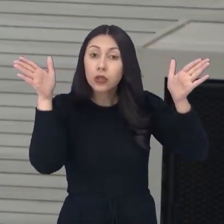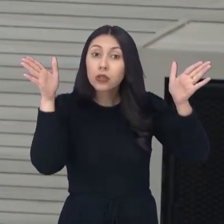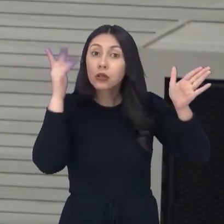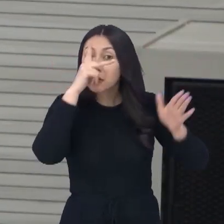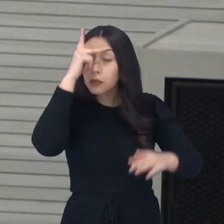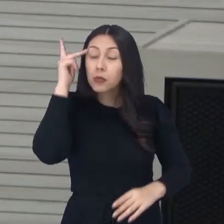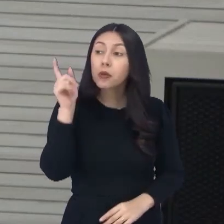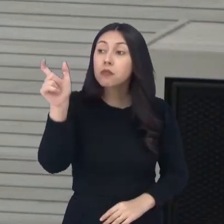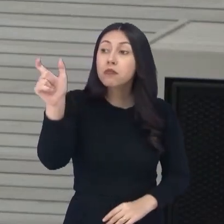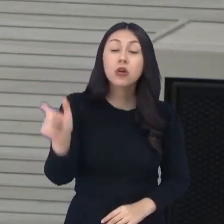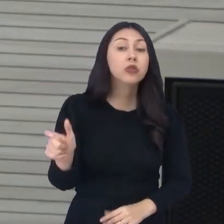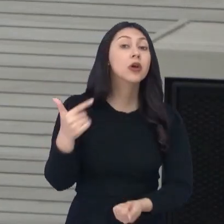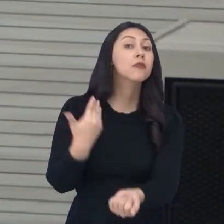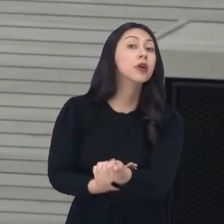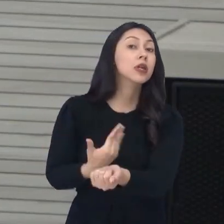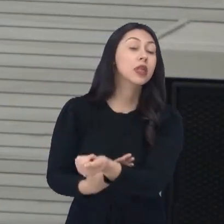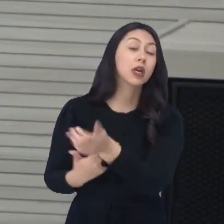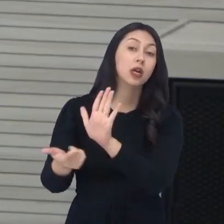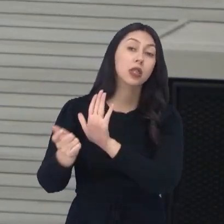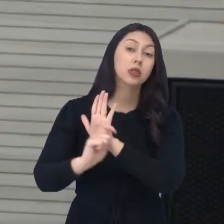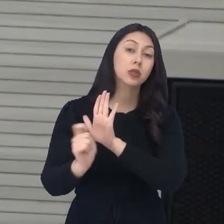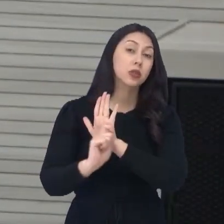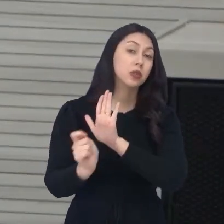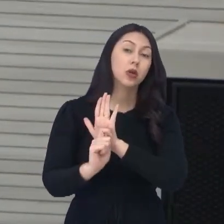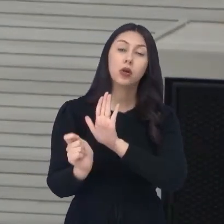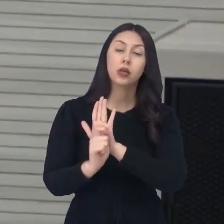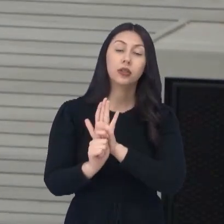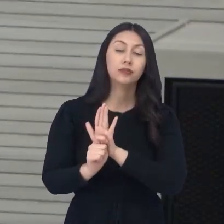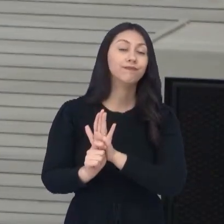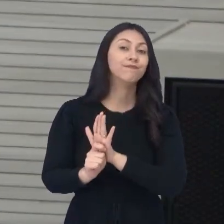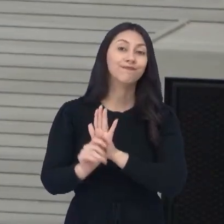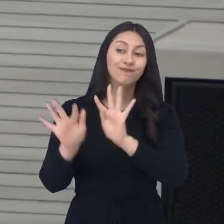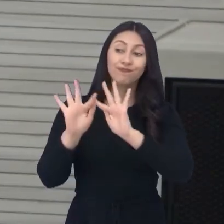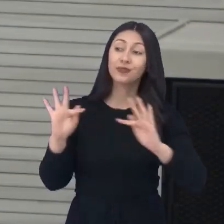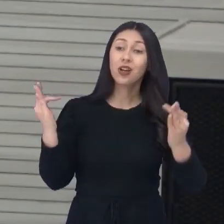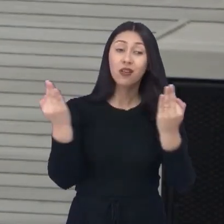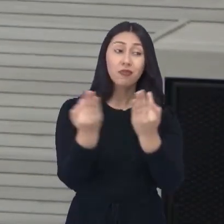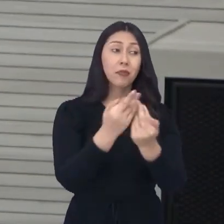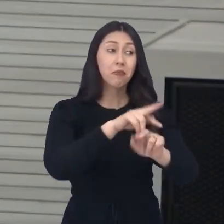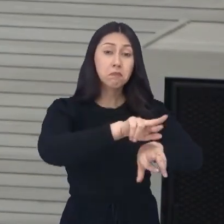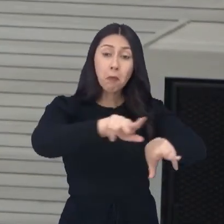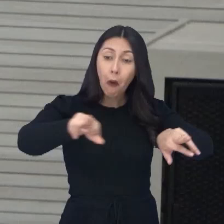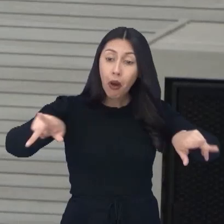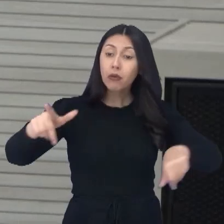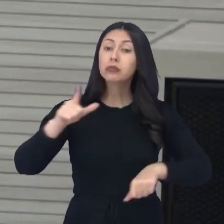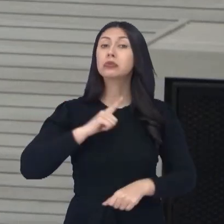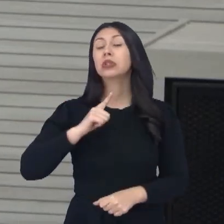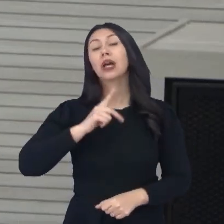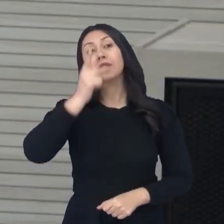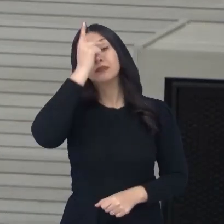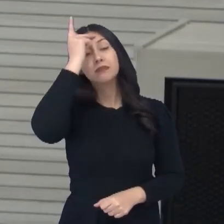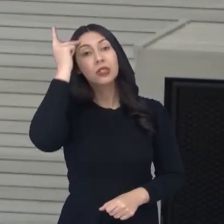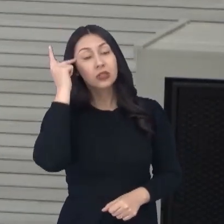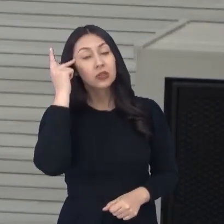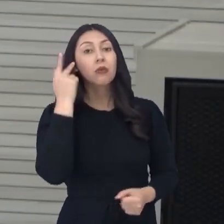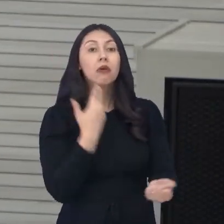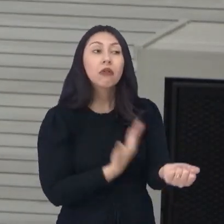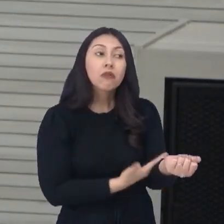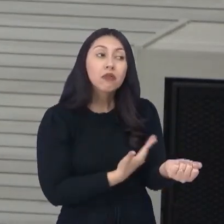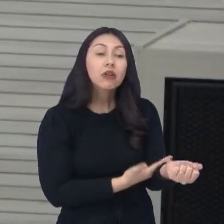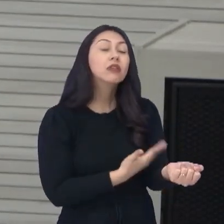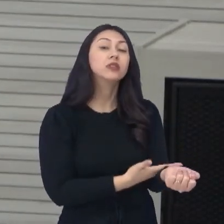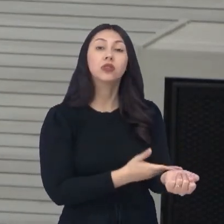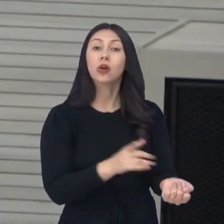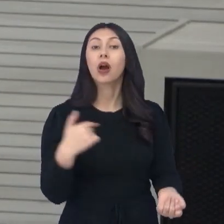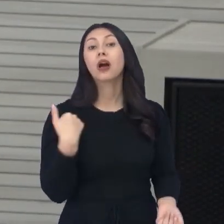pessoa que tem o vício da droga. Em todas as famílias tem alguém que está, infelizmente, não é, com esse vício. E a gente